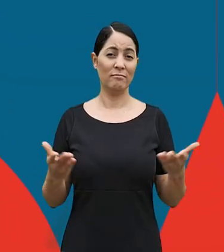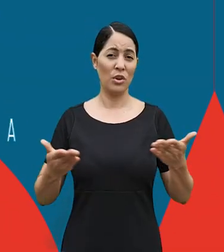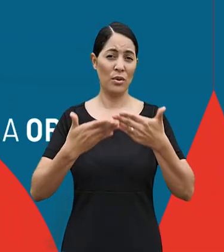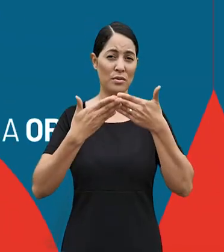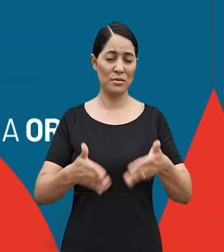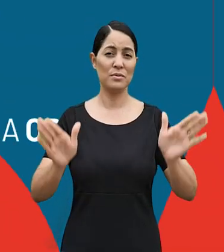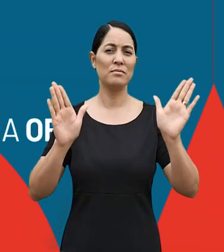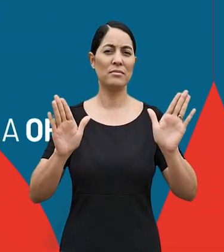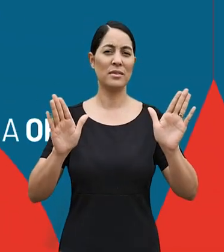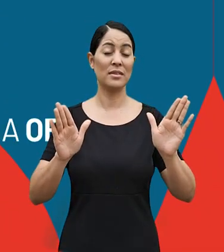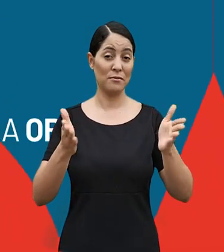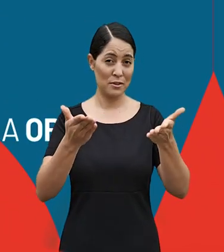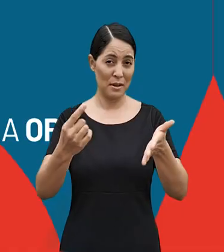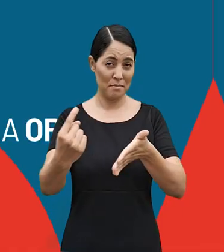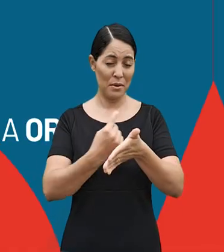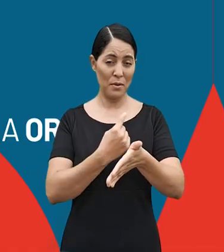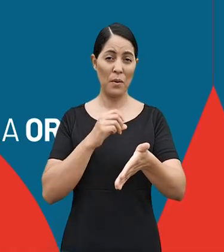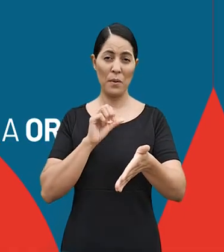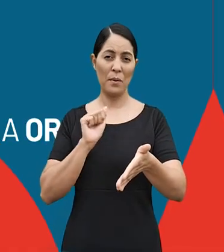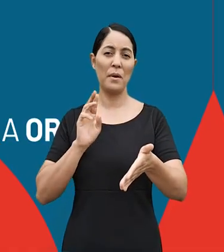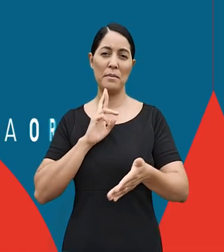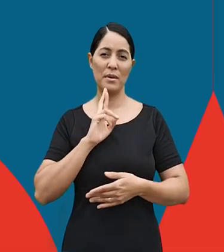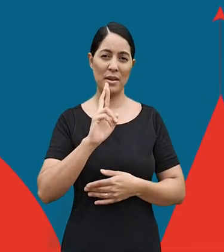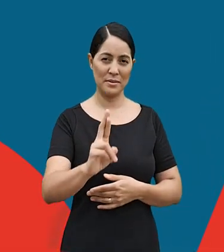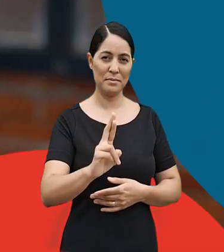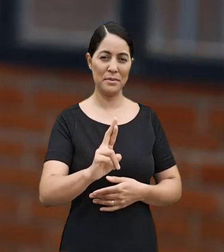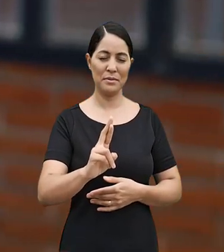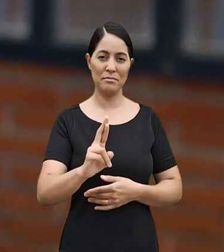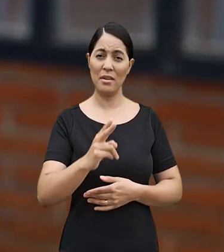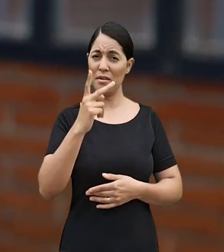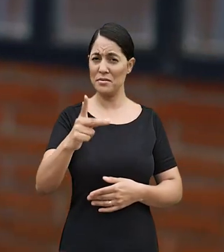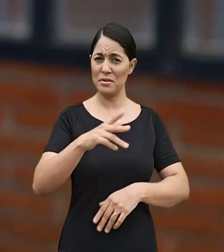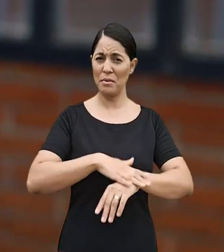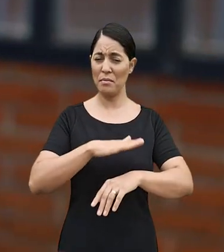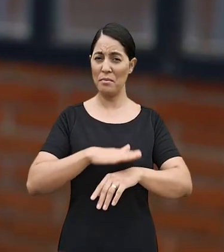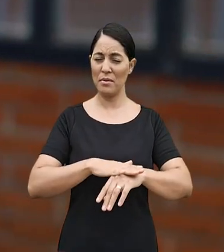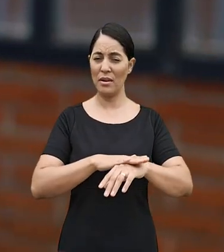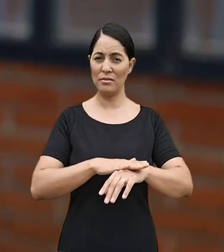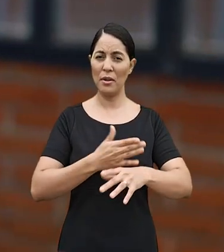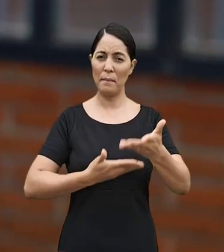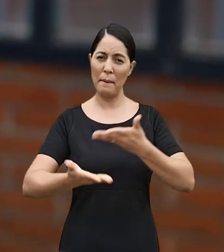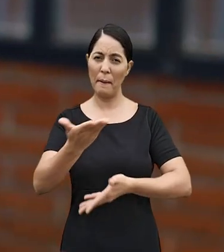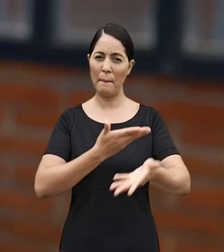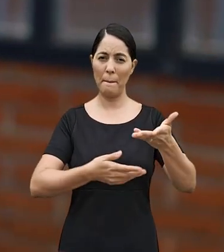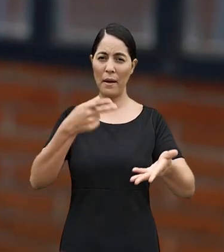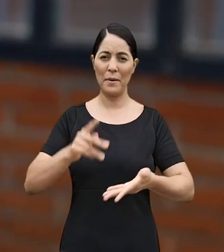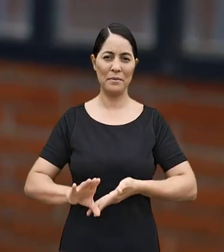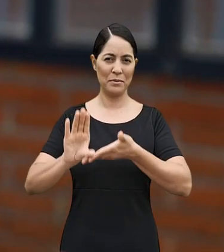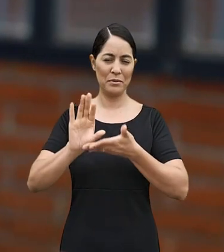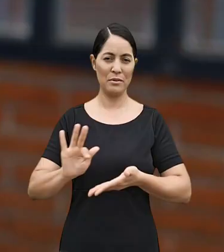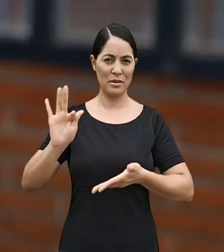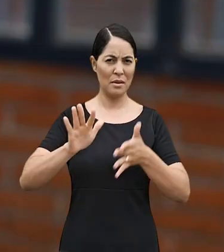No quadro Portas Abertas, você pergunta e a OAB responde. É o seu canal direto com o Conselho